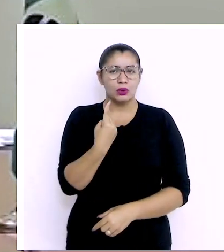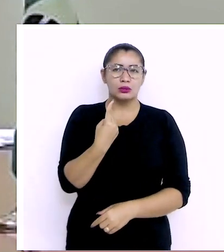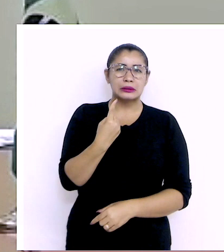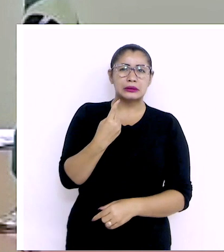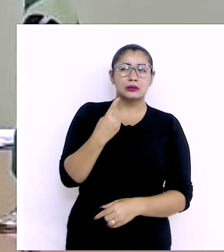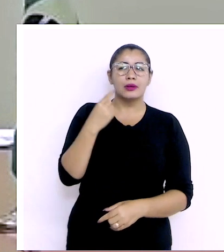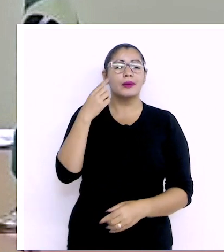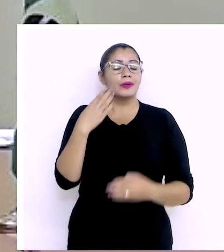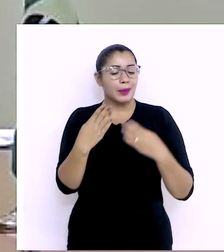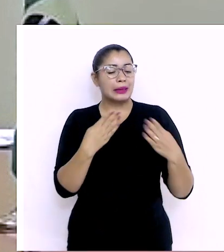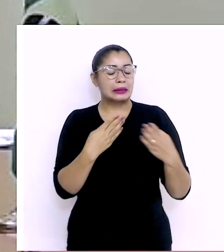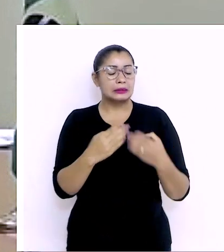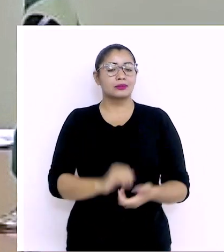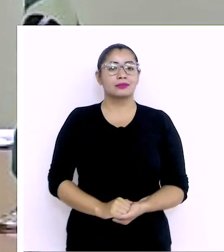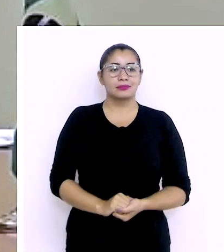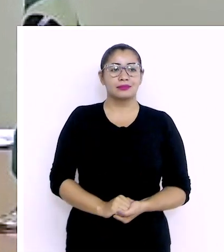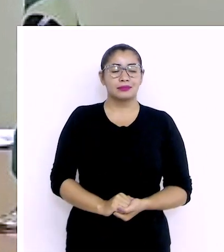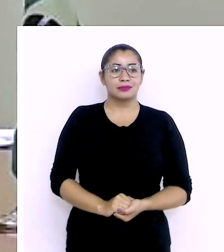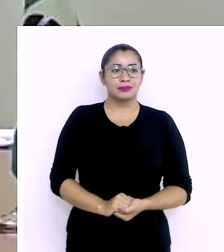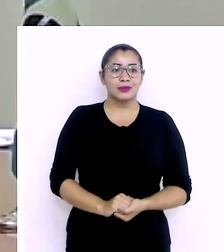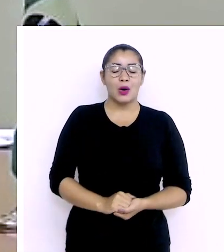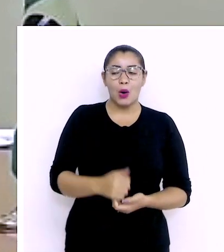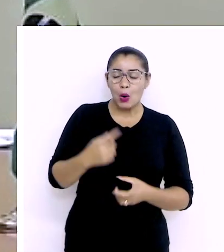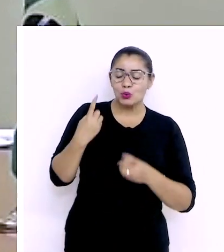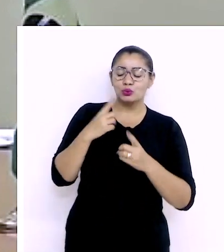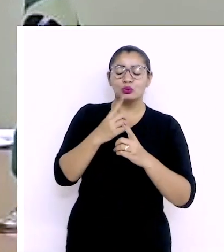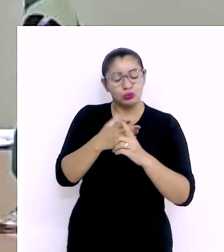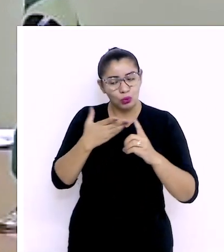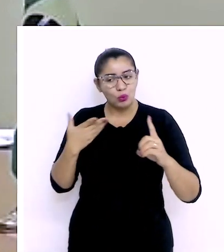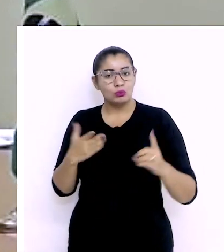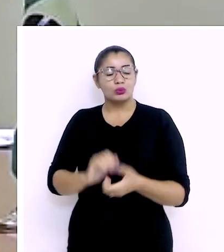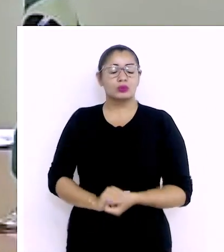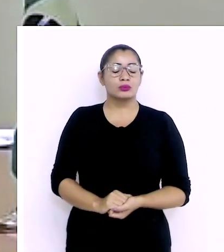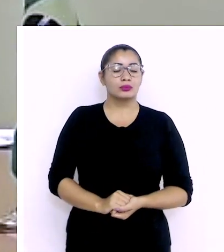que esse fluxo deva se manter ao longo do tempo.